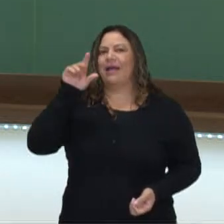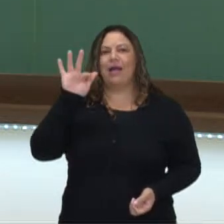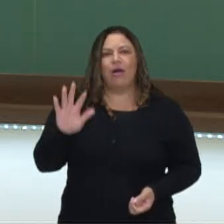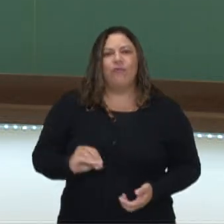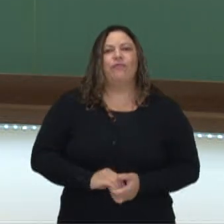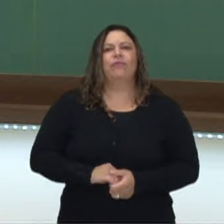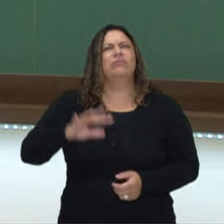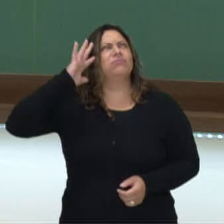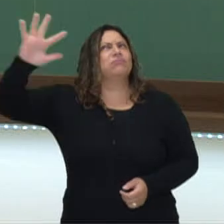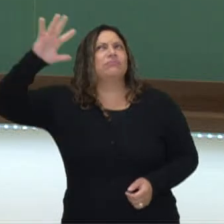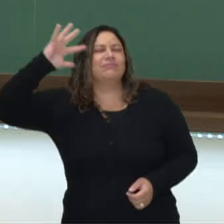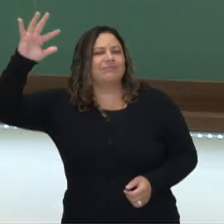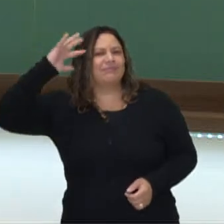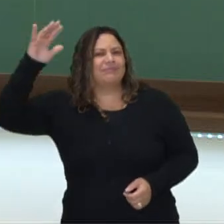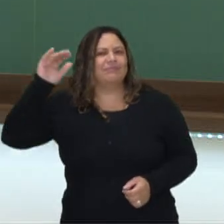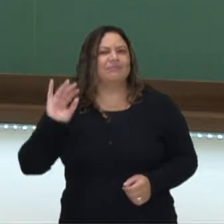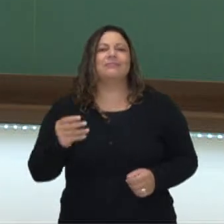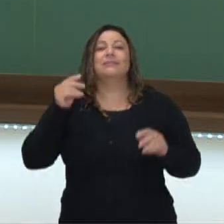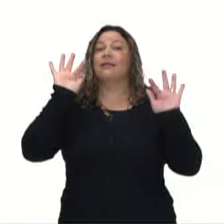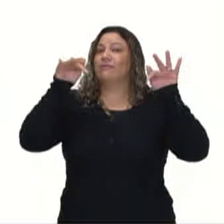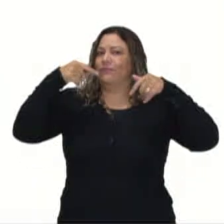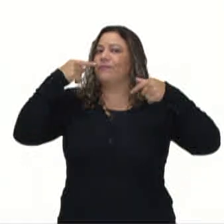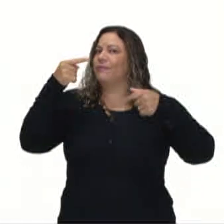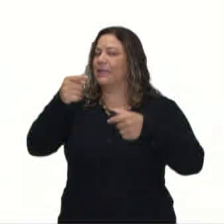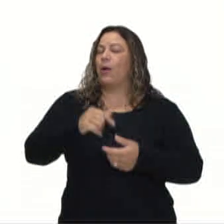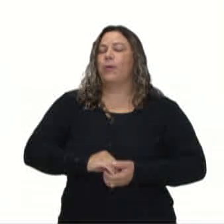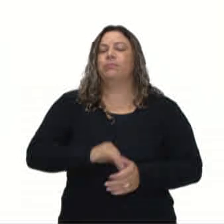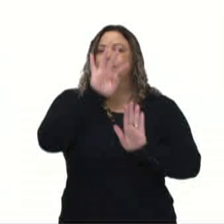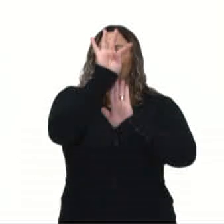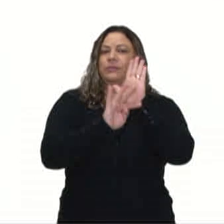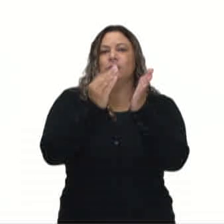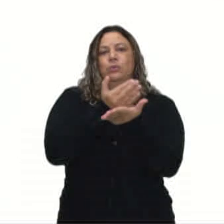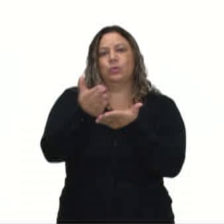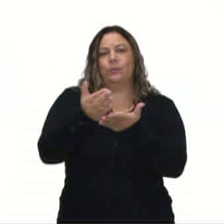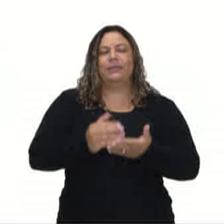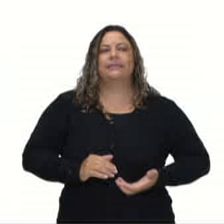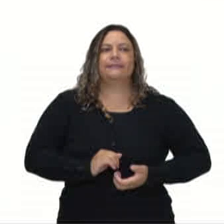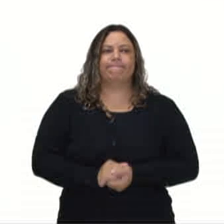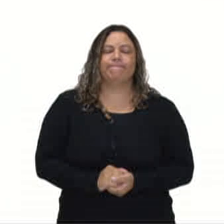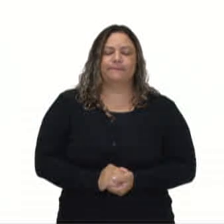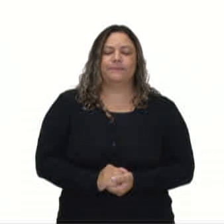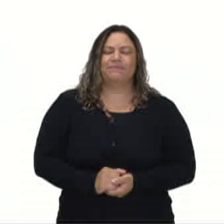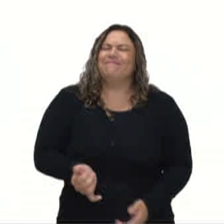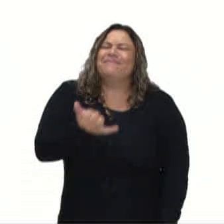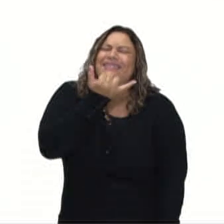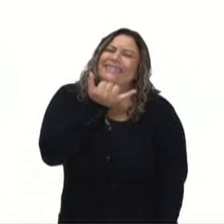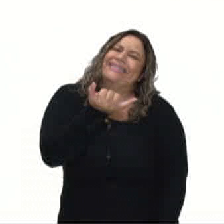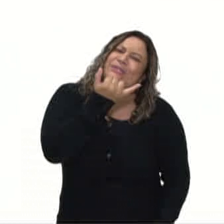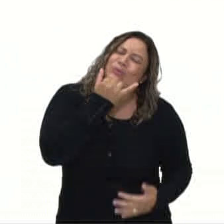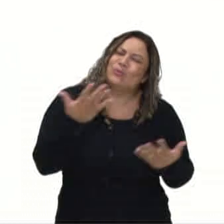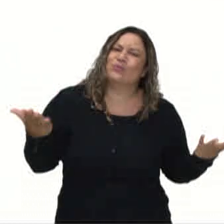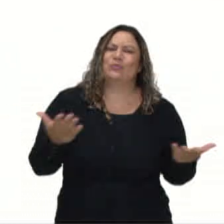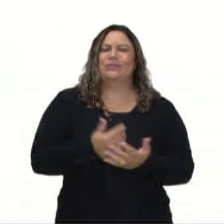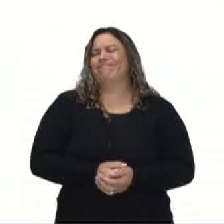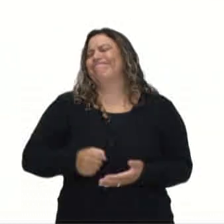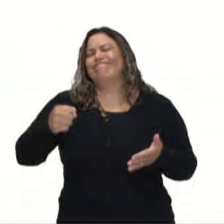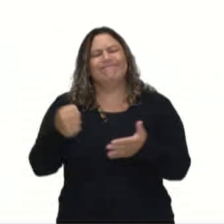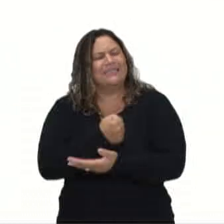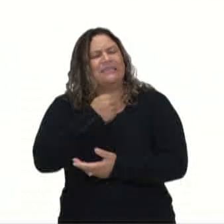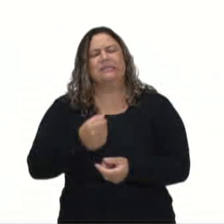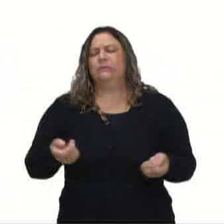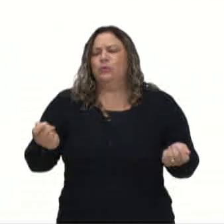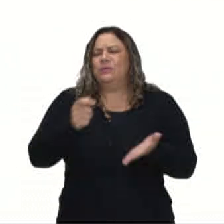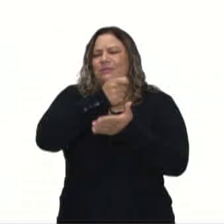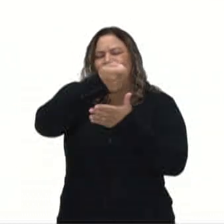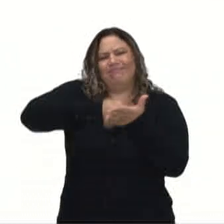no final acerca dessa questão. O texto começa assim: desculpem-me, mas não dá para fazer uma